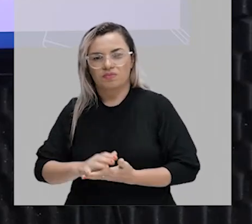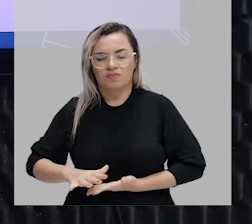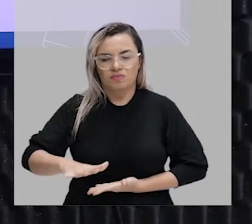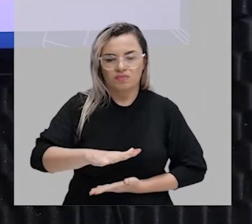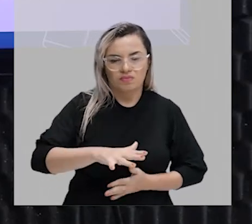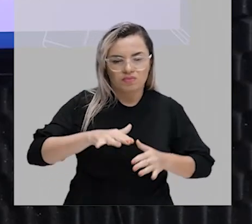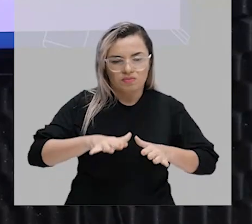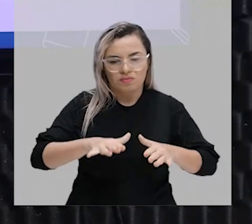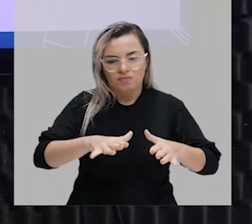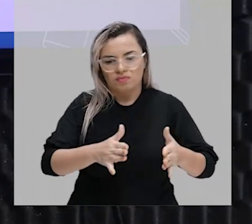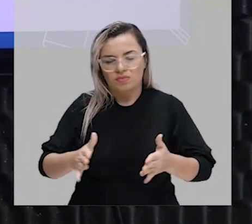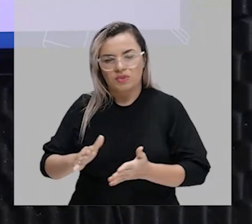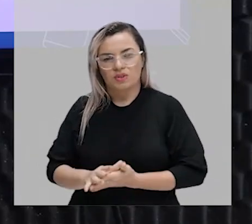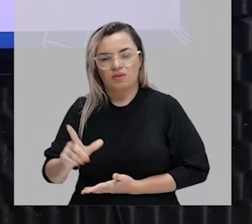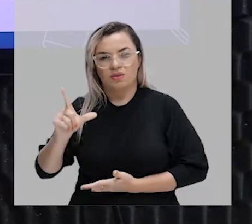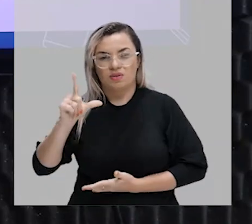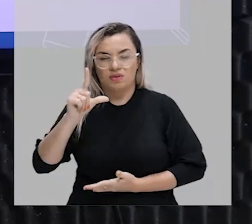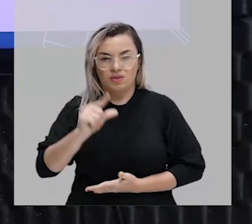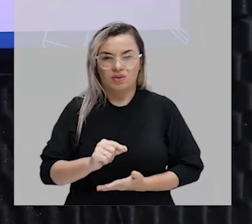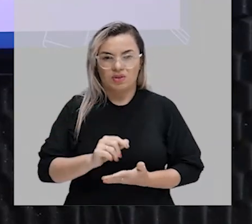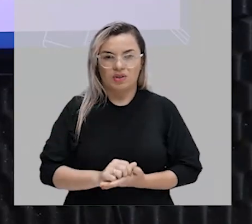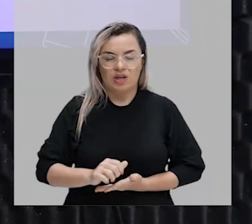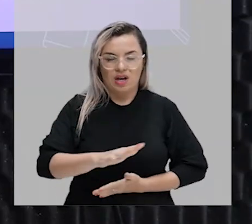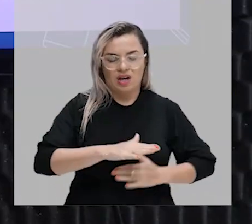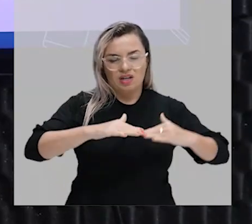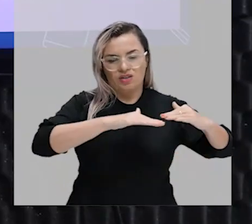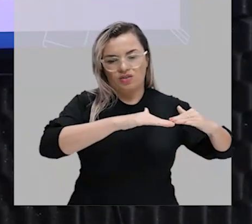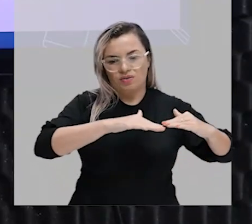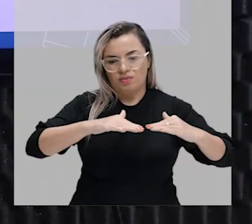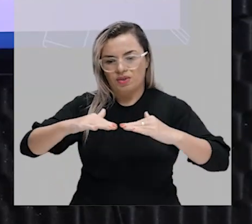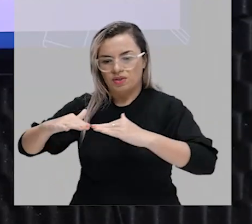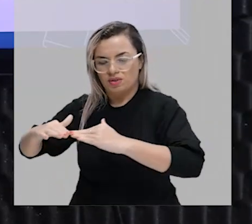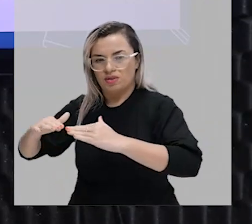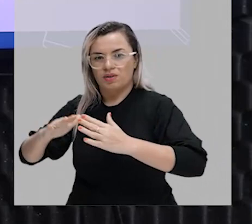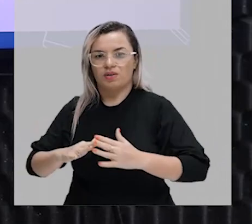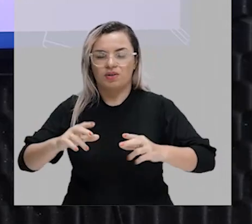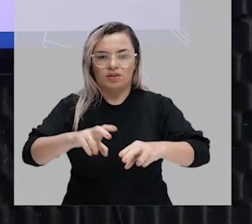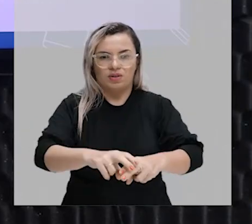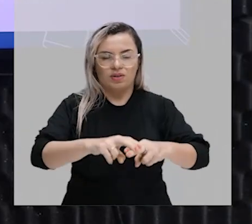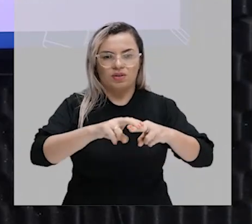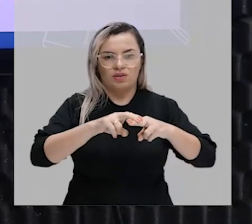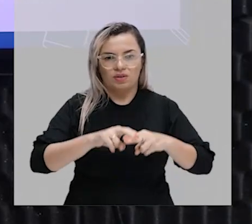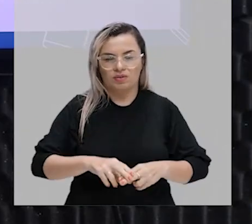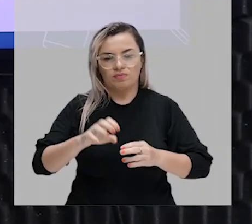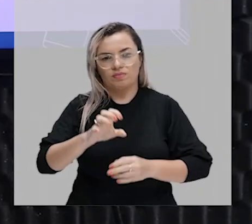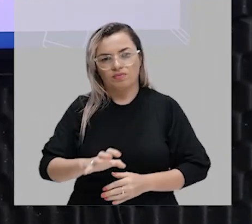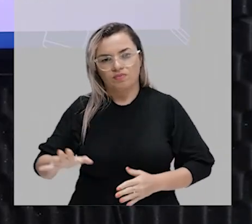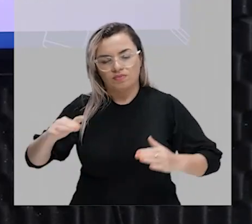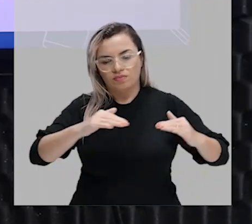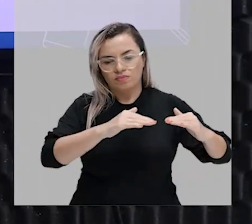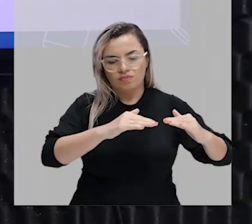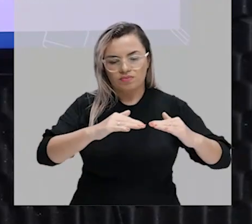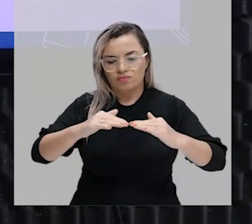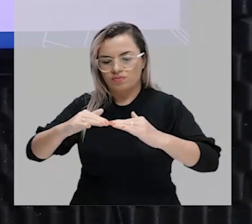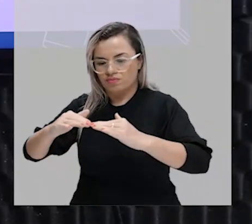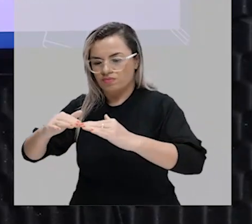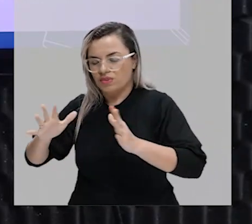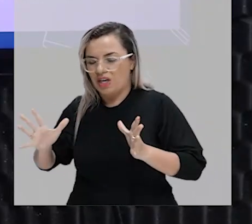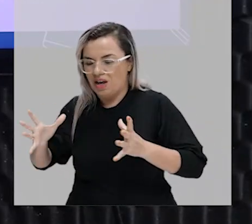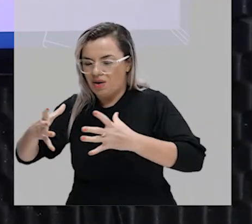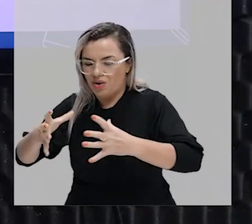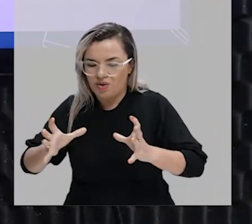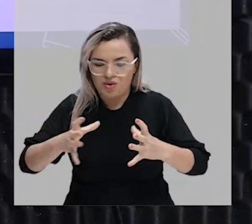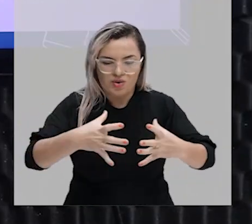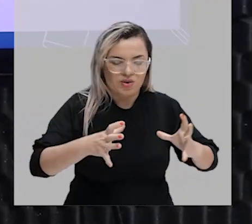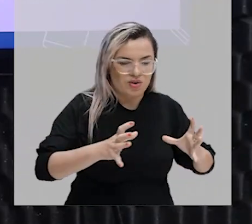ele vai apresentar poucas áreas de planície, tá? Por isso, galera, nós vamos ter aí, nessas regiões de planície, as maiores concentrações